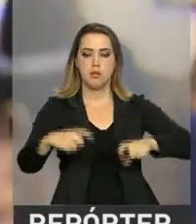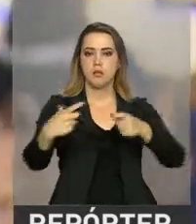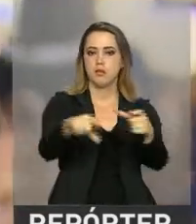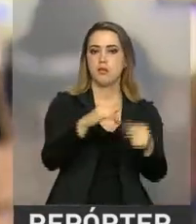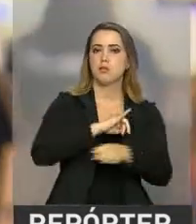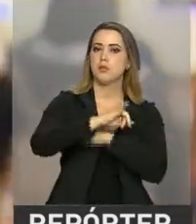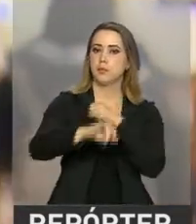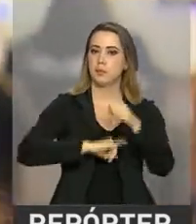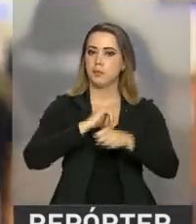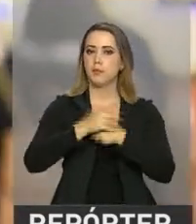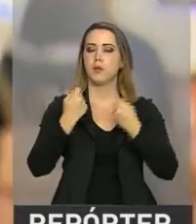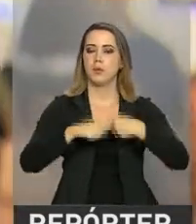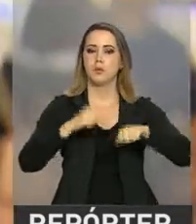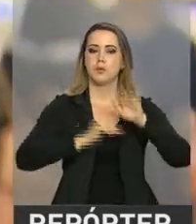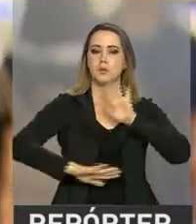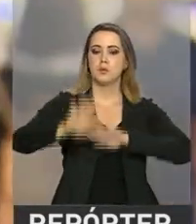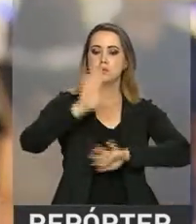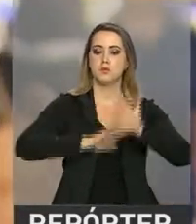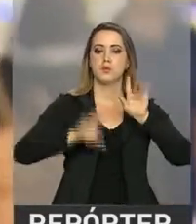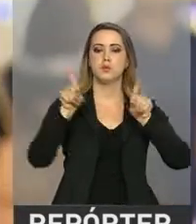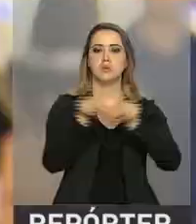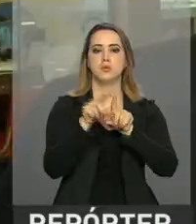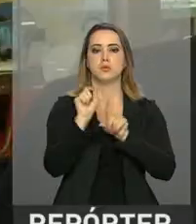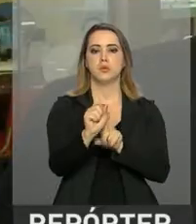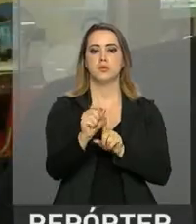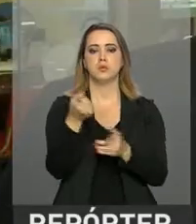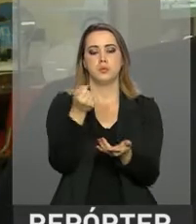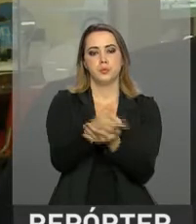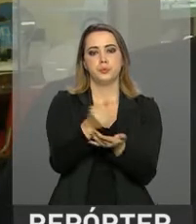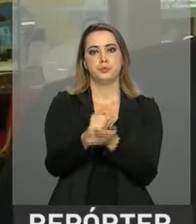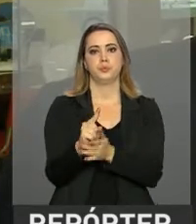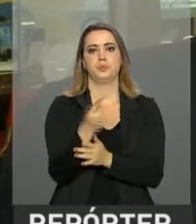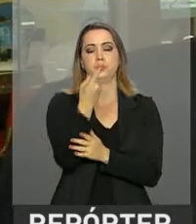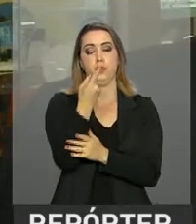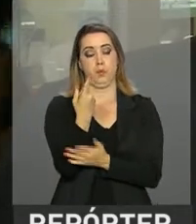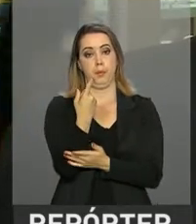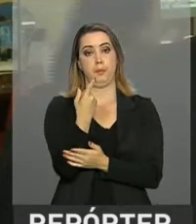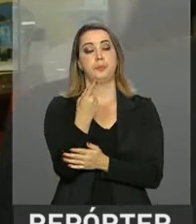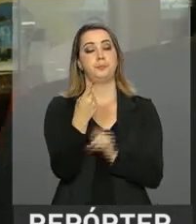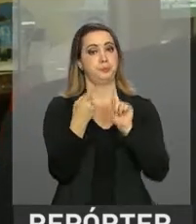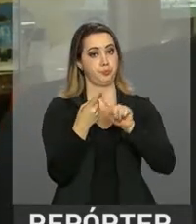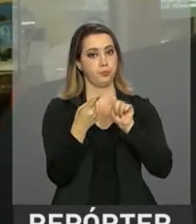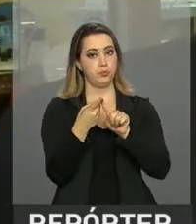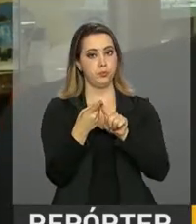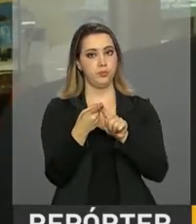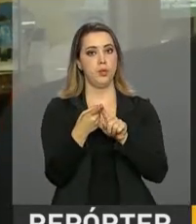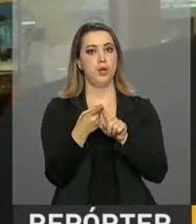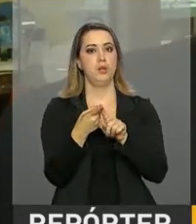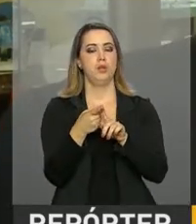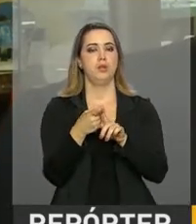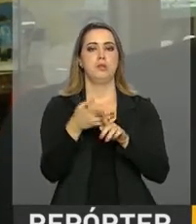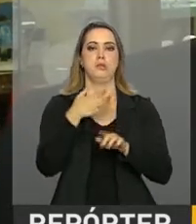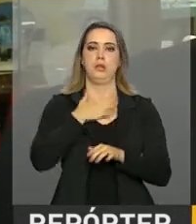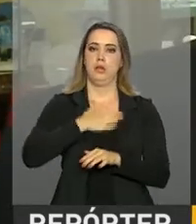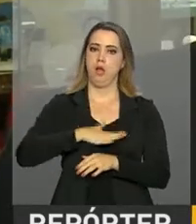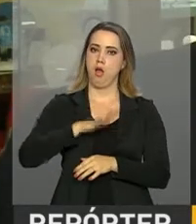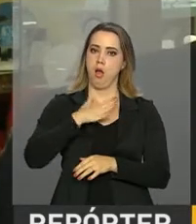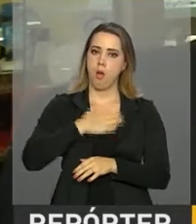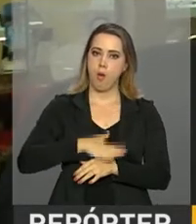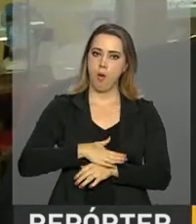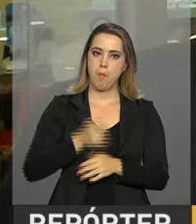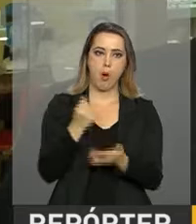tomar alguns cuidados para que a compra seja segura a primeira dica acaba sendo mais difícil resista a compra pelo